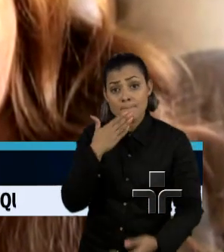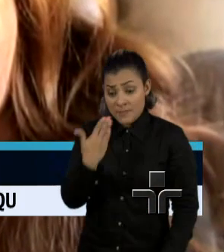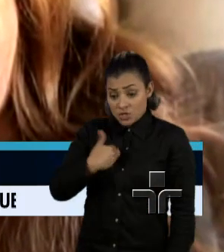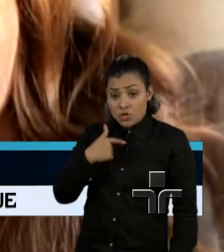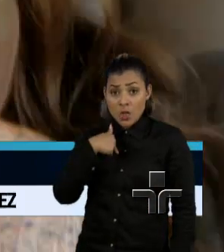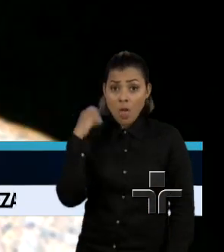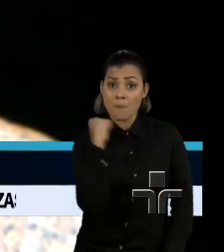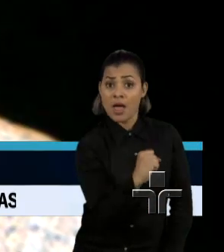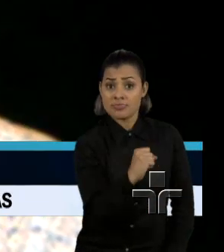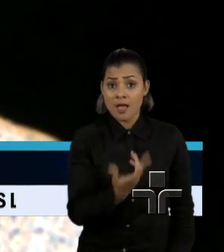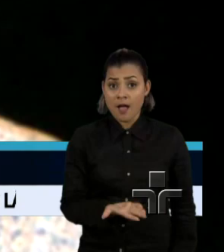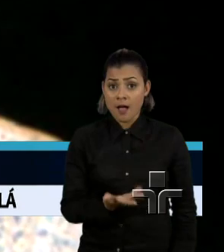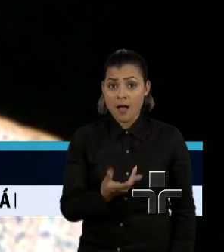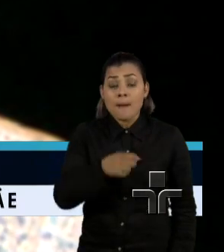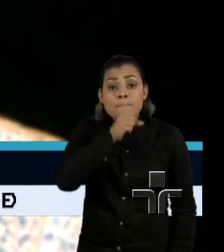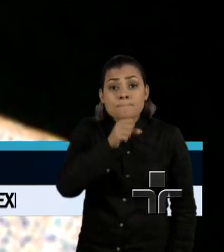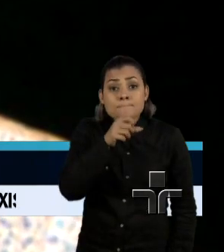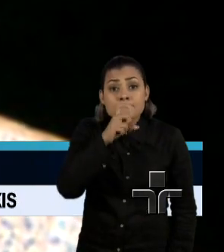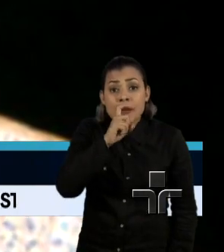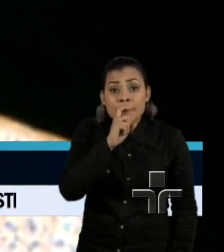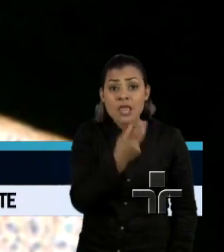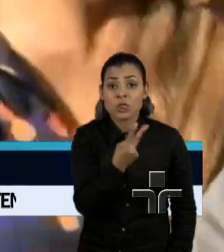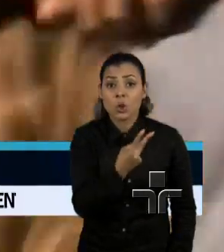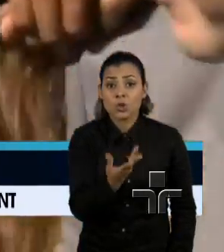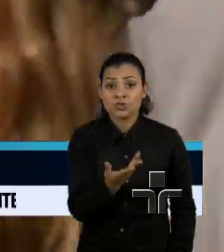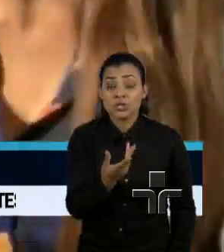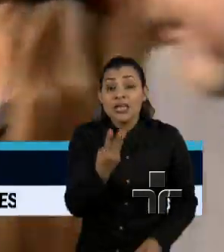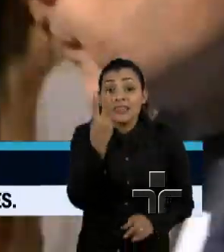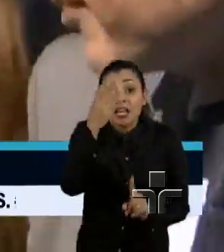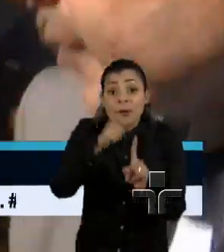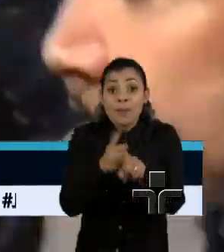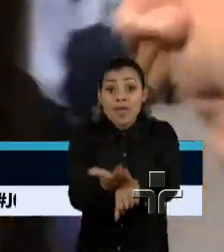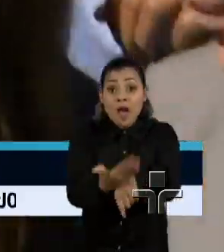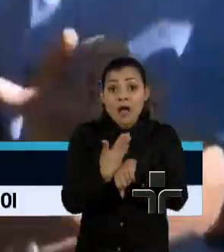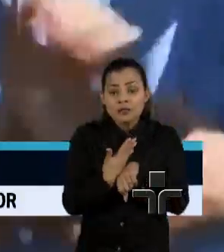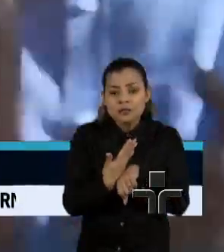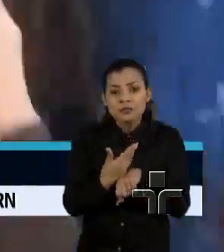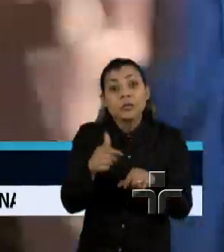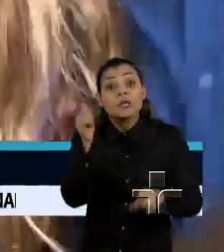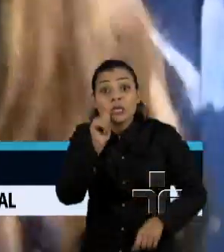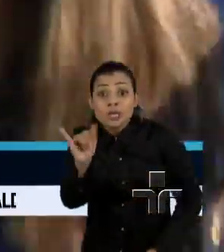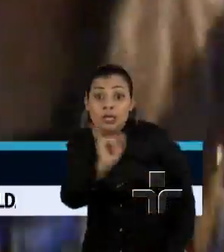o padrasto 3 meses antes do crime. Também contou que uma das irmãs